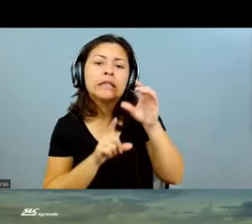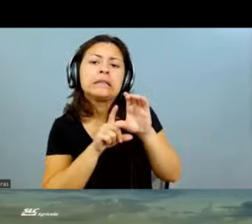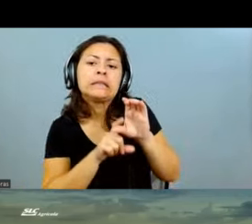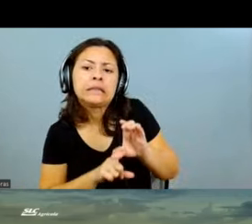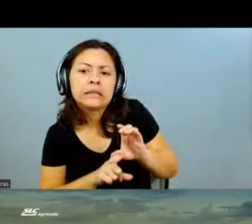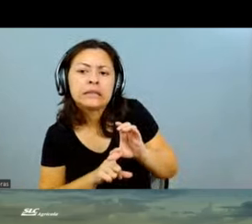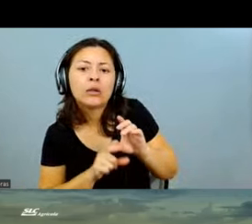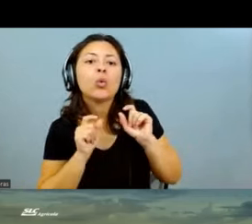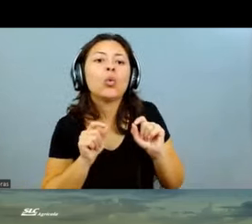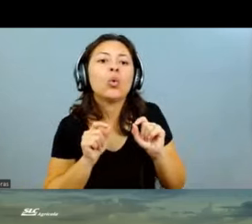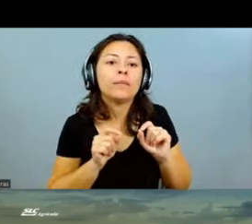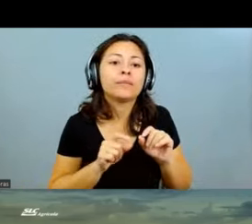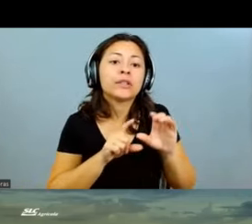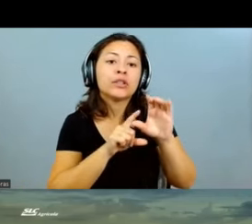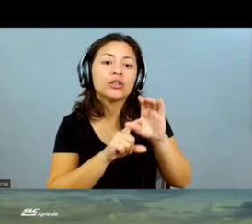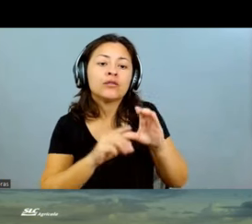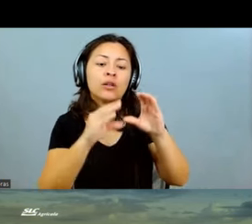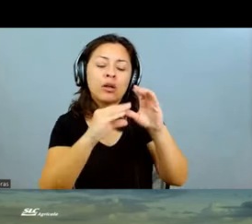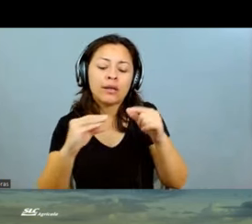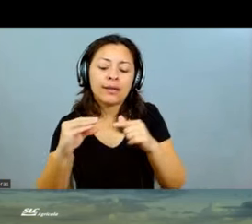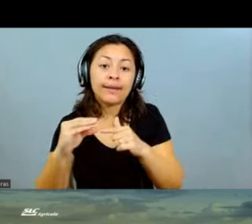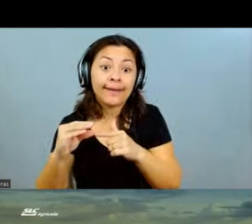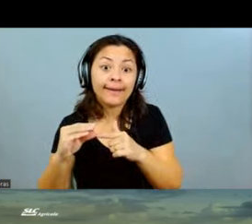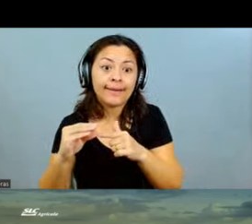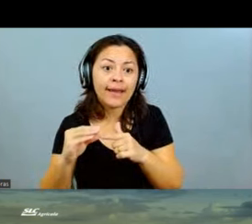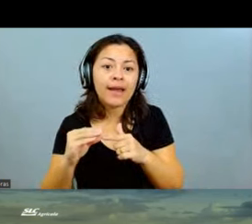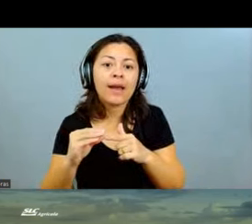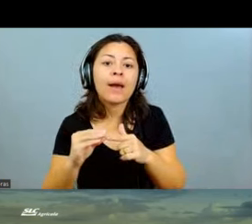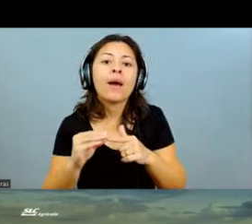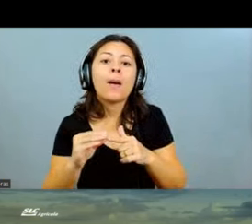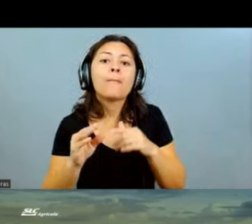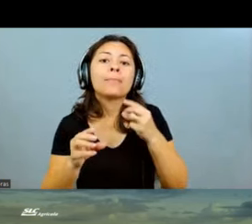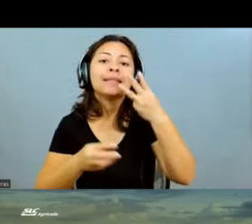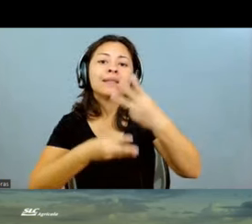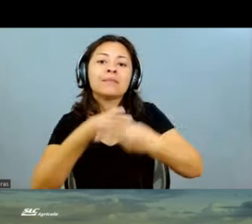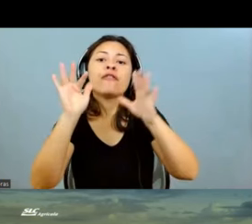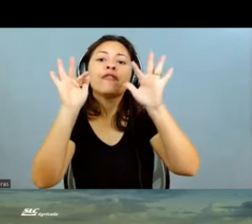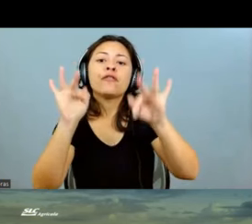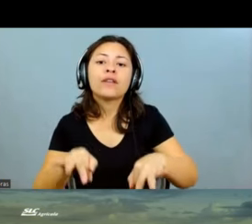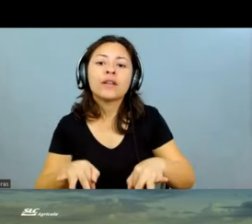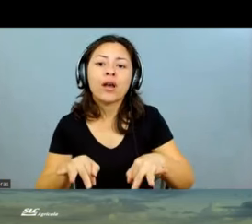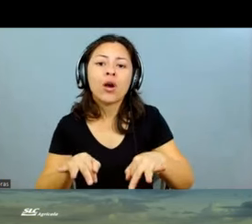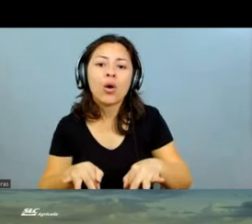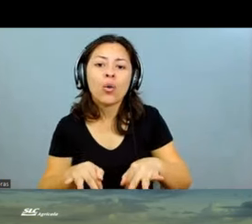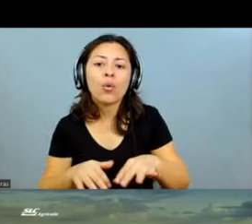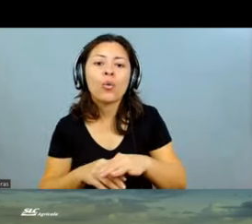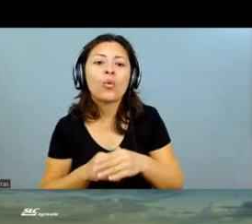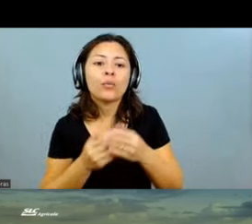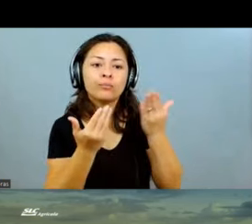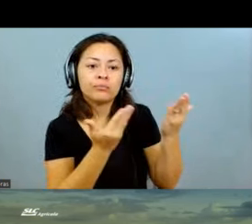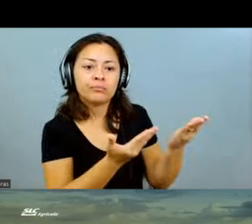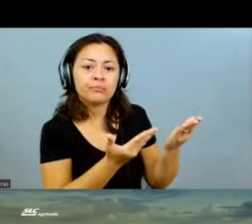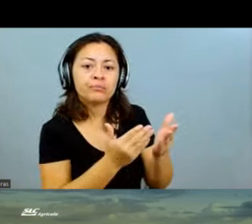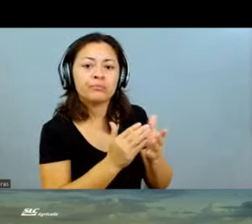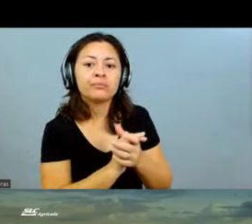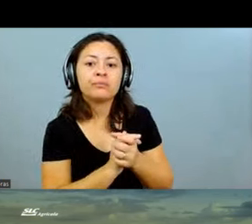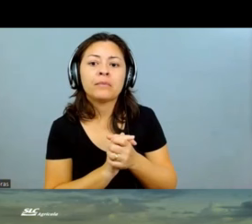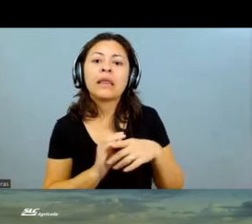a dívida líquida ajustada encerrou o trimestre em 2 2,4 bilhões de reais apesar da geração de caixa